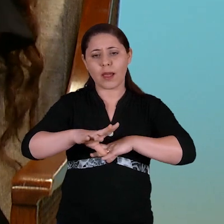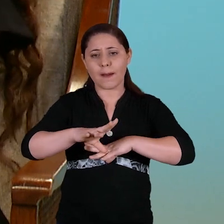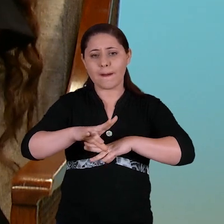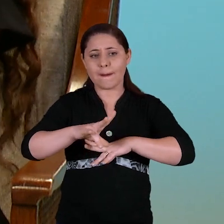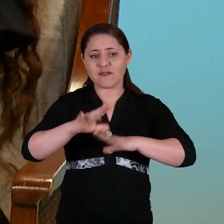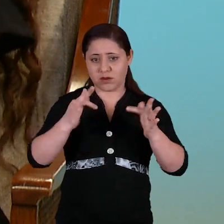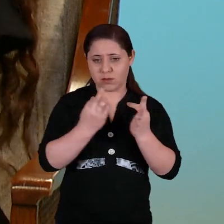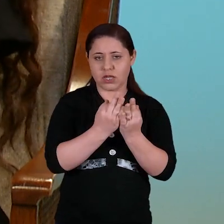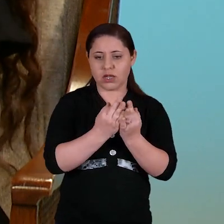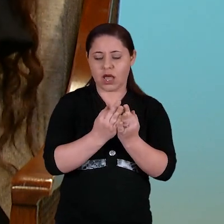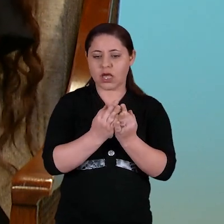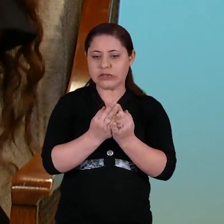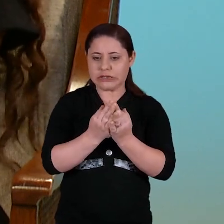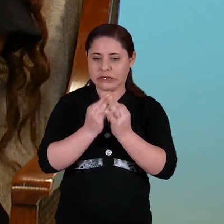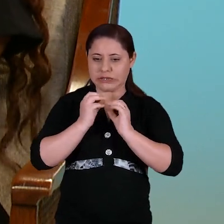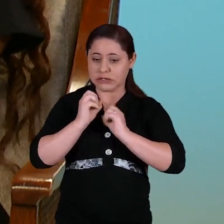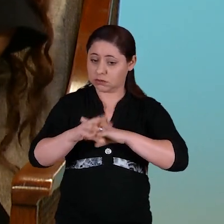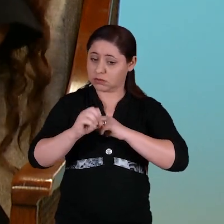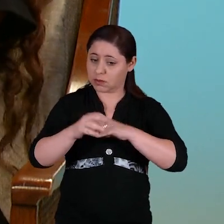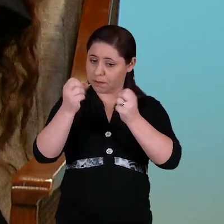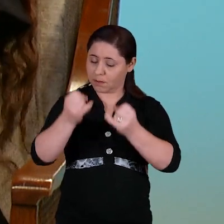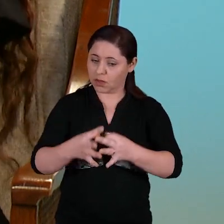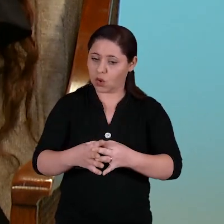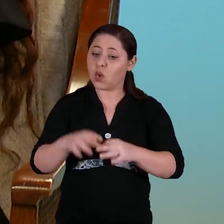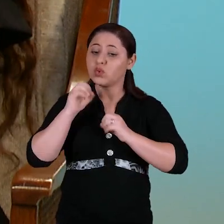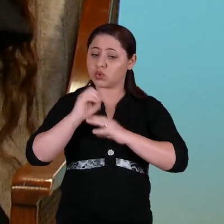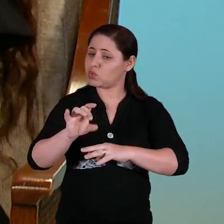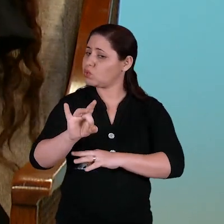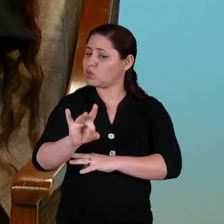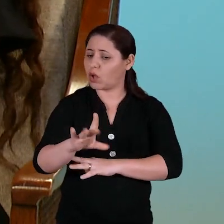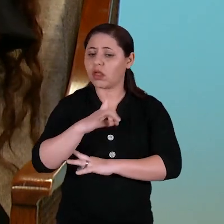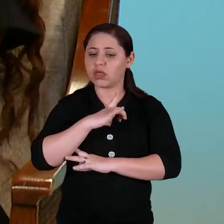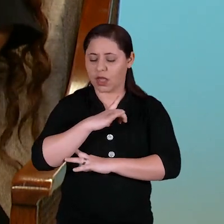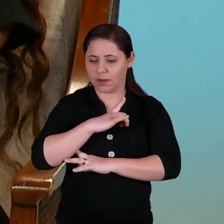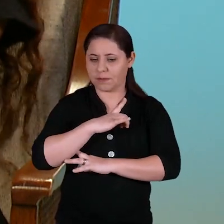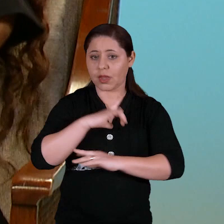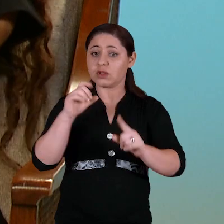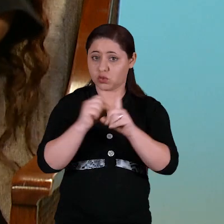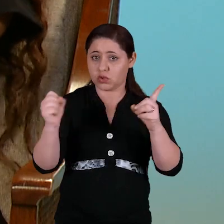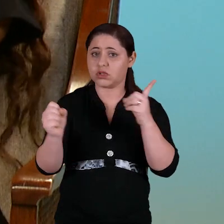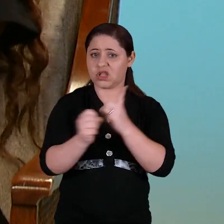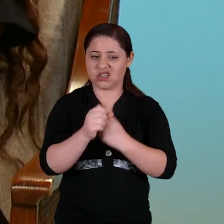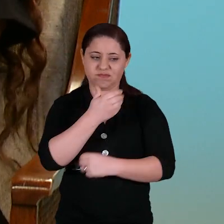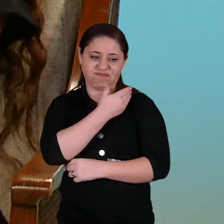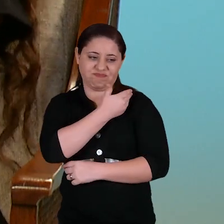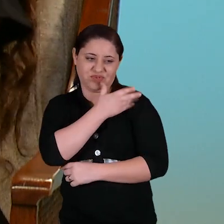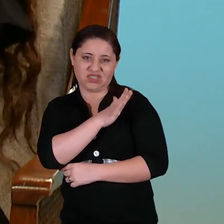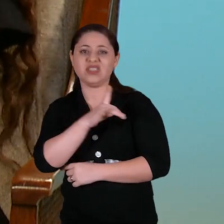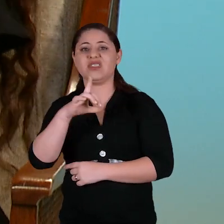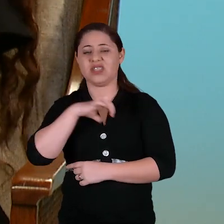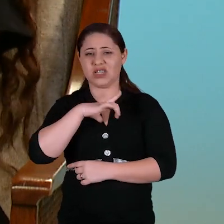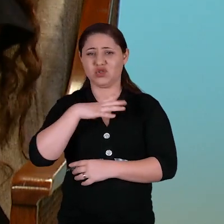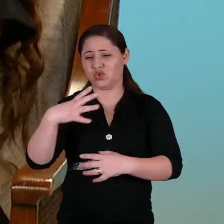filha, olha, o estudo é a única coisa que você tem. A gente já vive numa sociedade preconceituosa. A gente sofreu